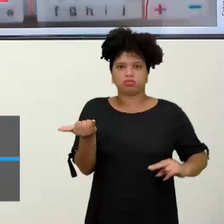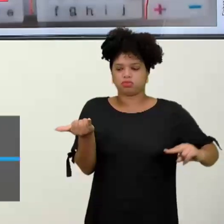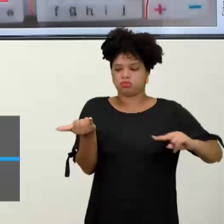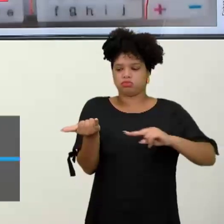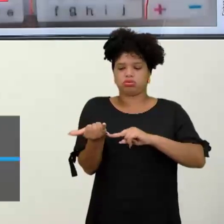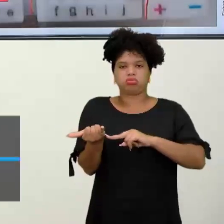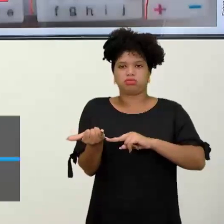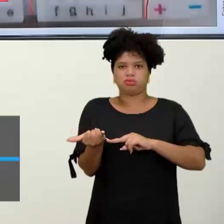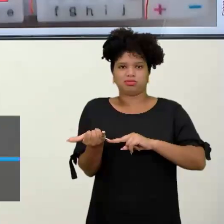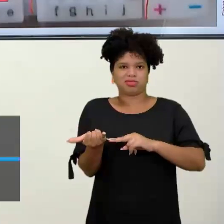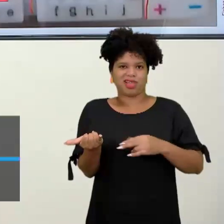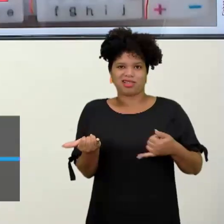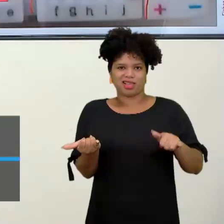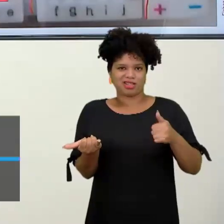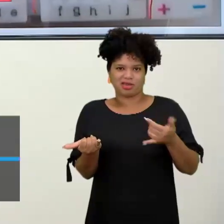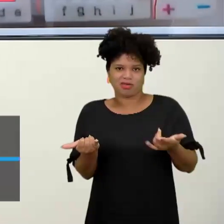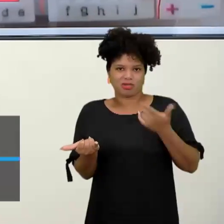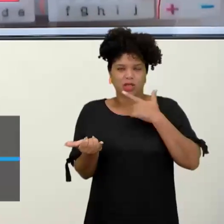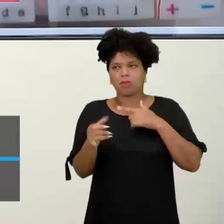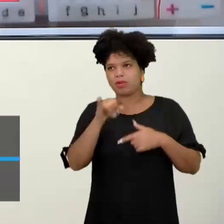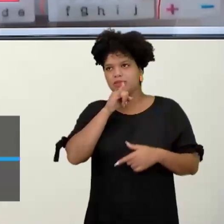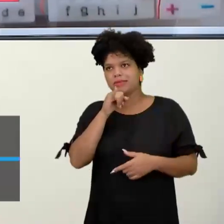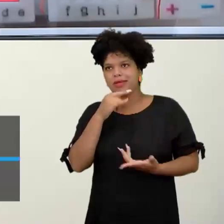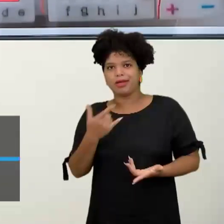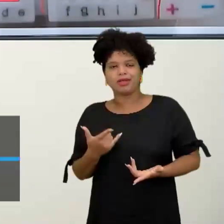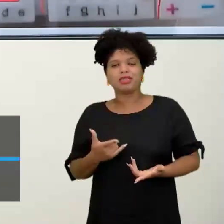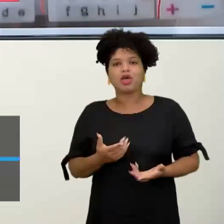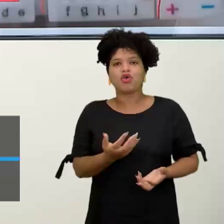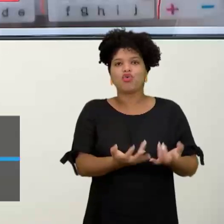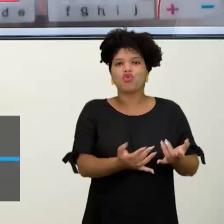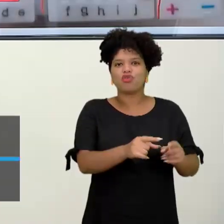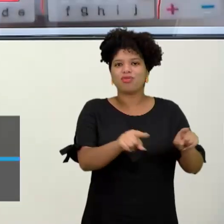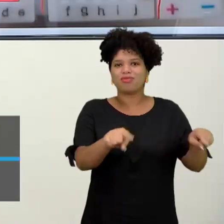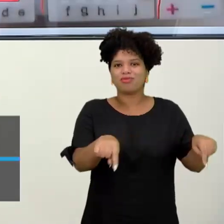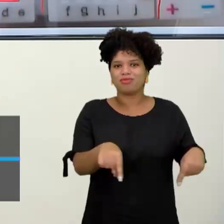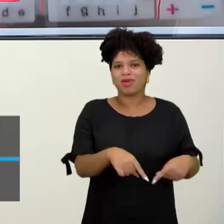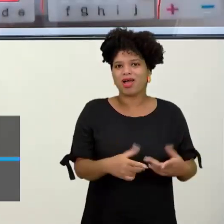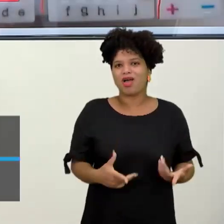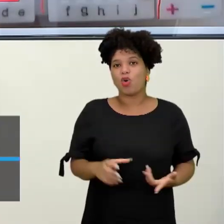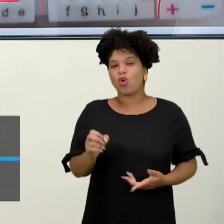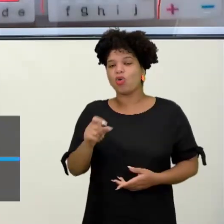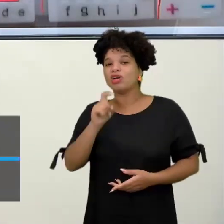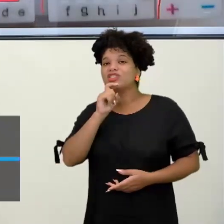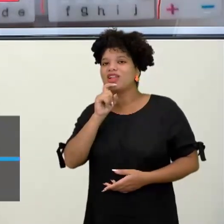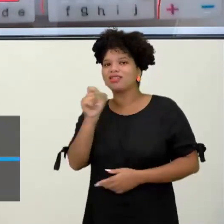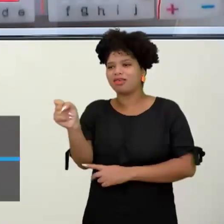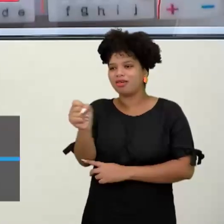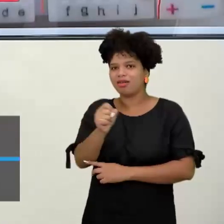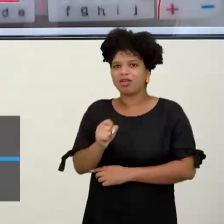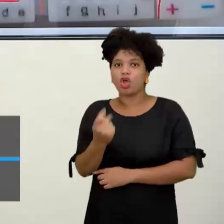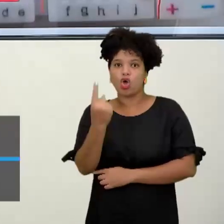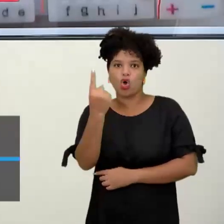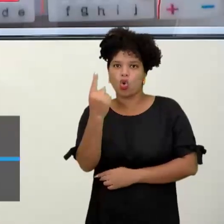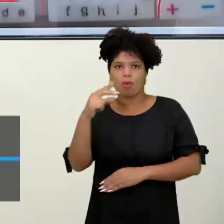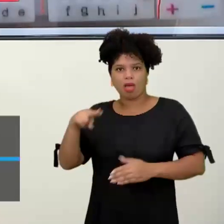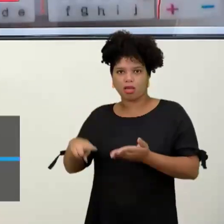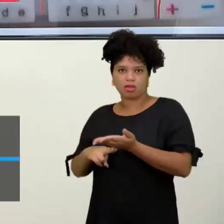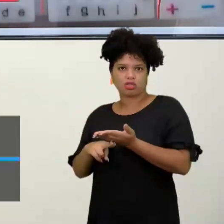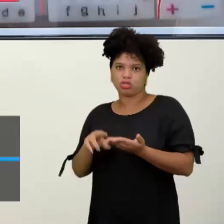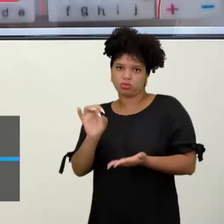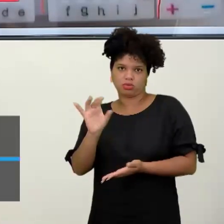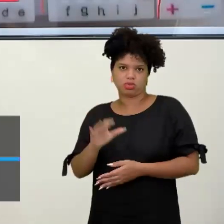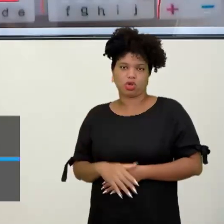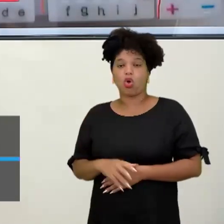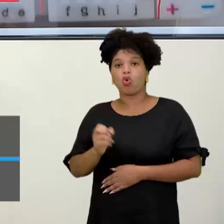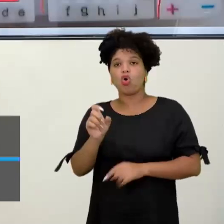só. Fogão, geladeira, plug só. Computador. O computador, você liga tudo numa